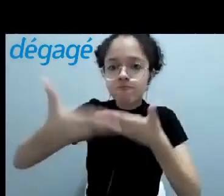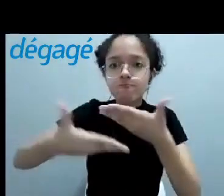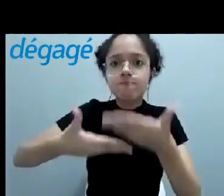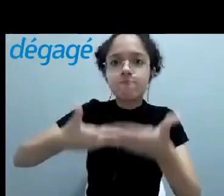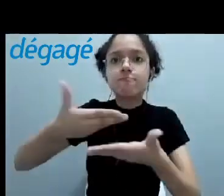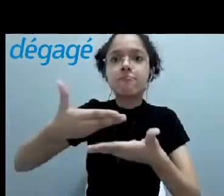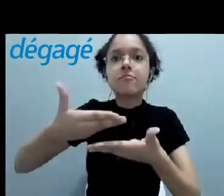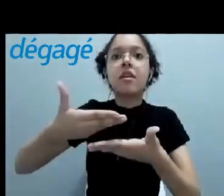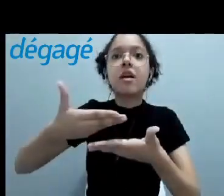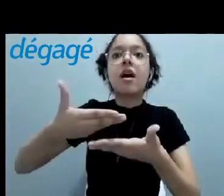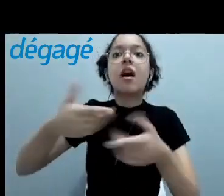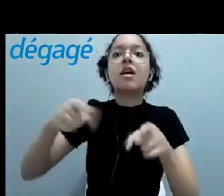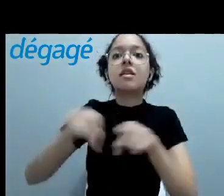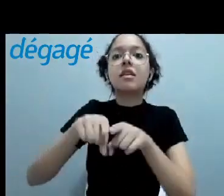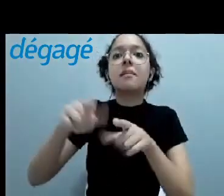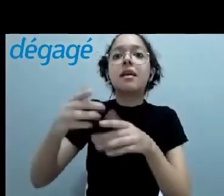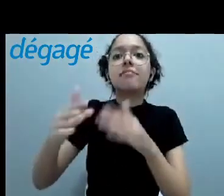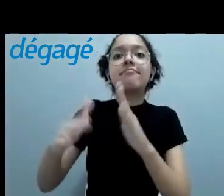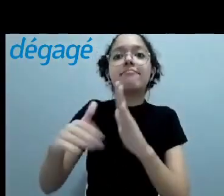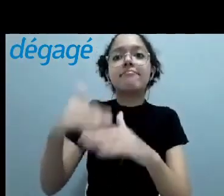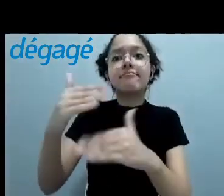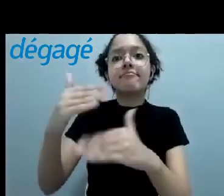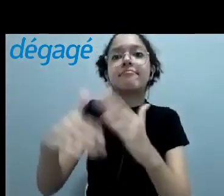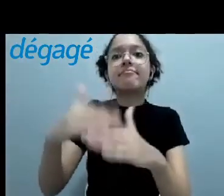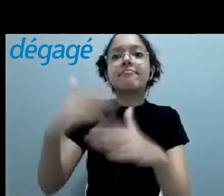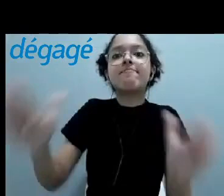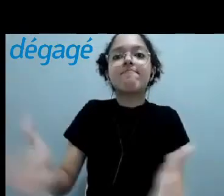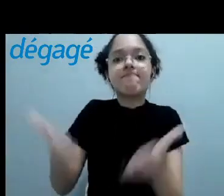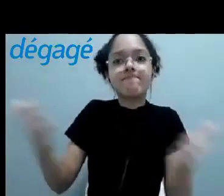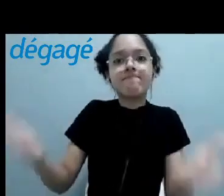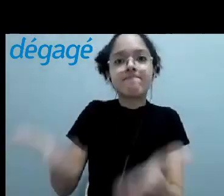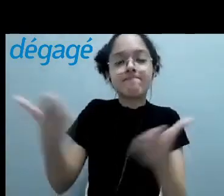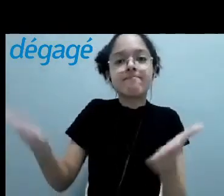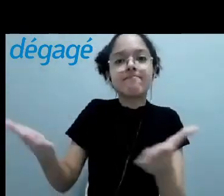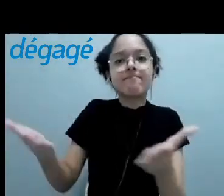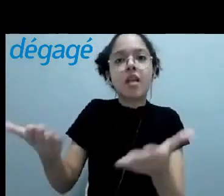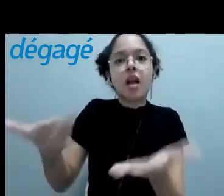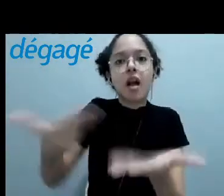grande, não só pela, por exemplo,